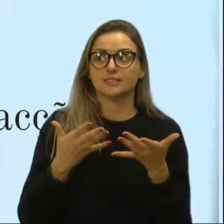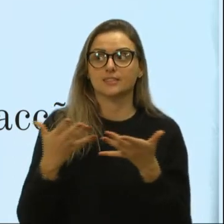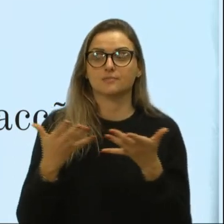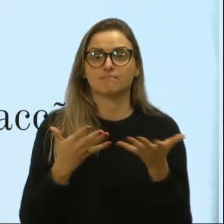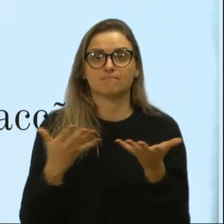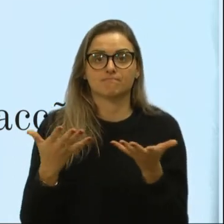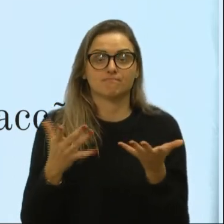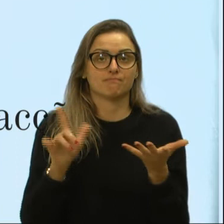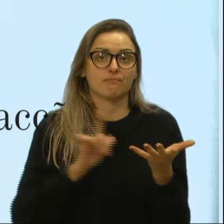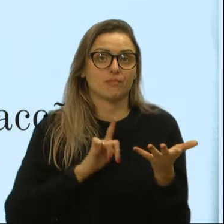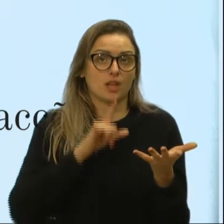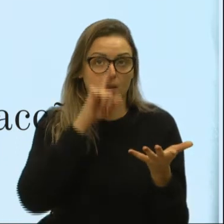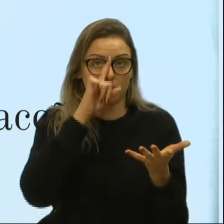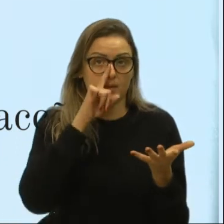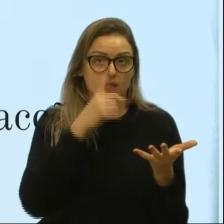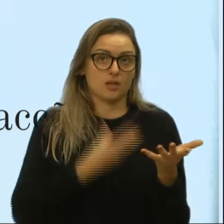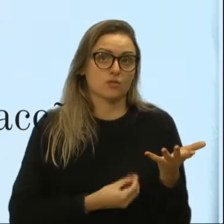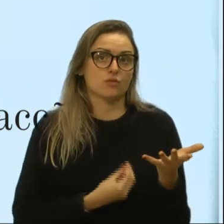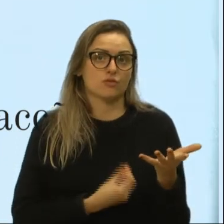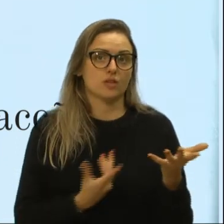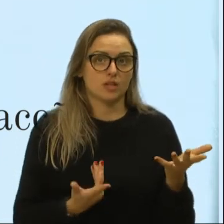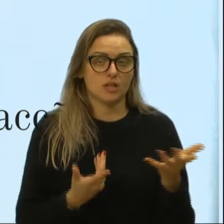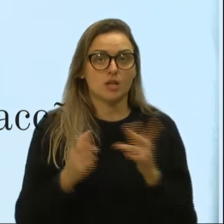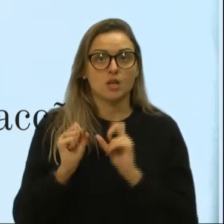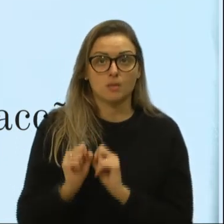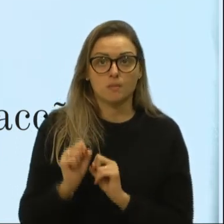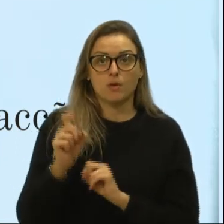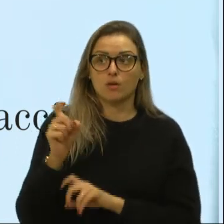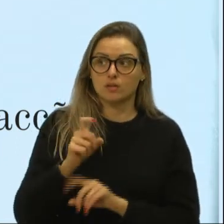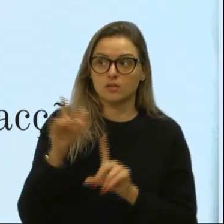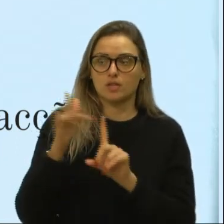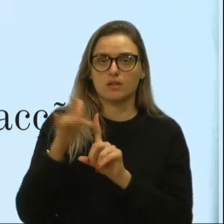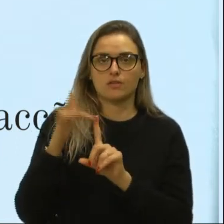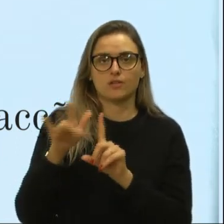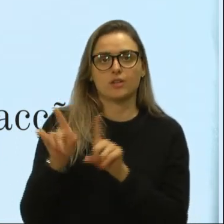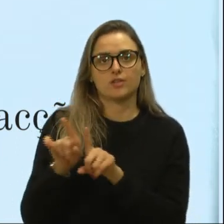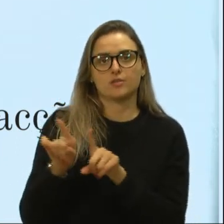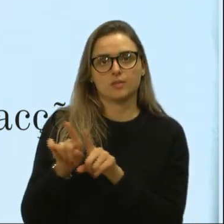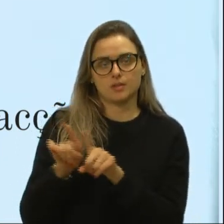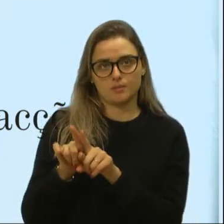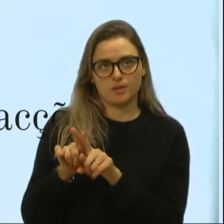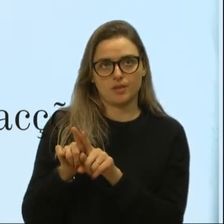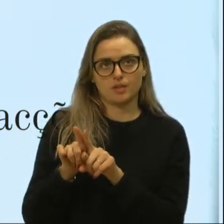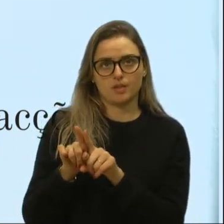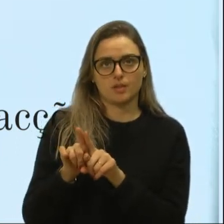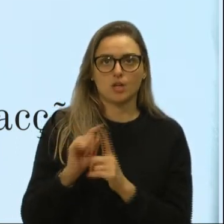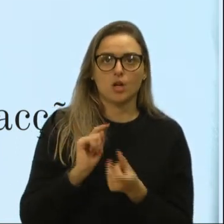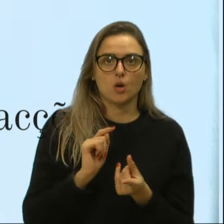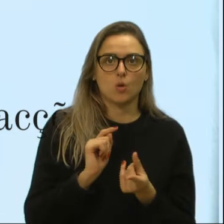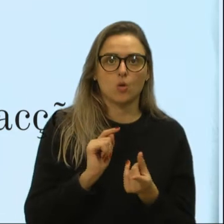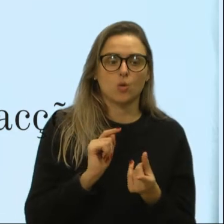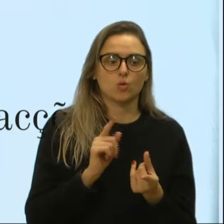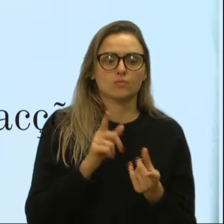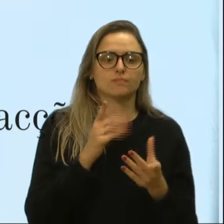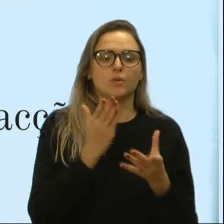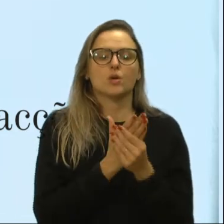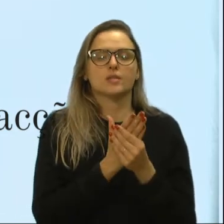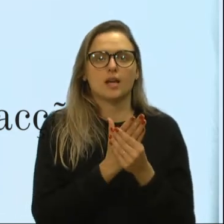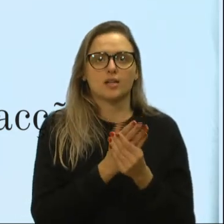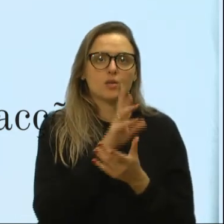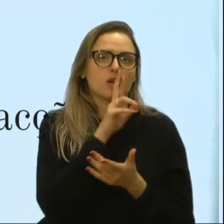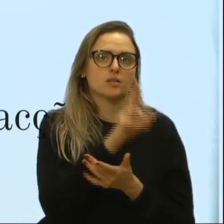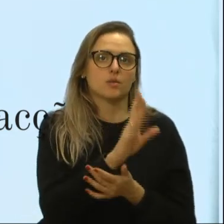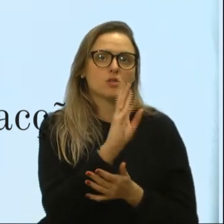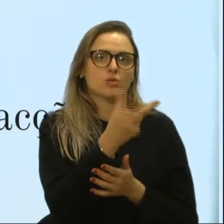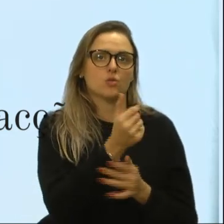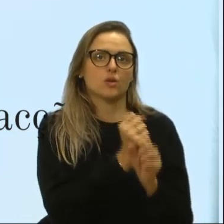em risco, né? Ele pode se tornar vítima. Então, a sentença ser dada por colegiado é outra coisa